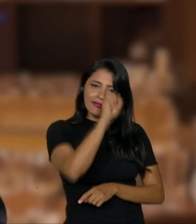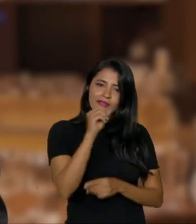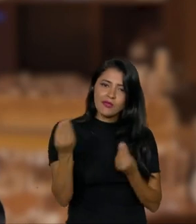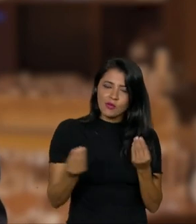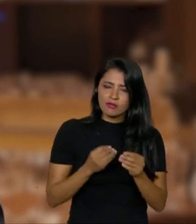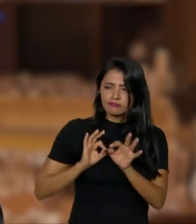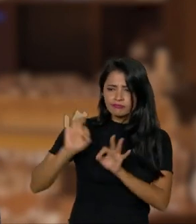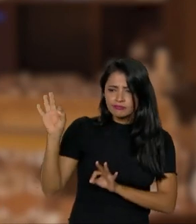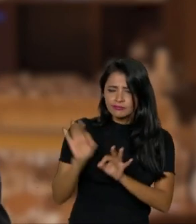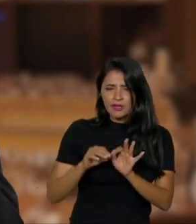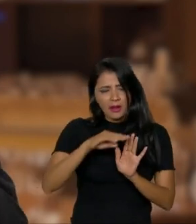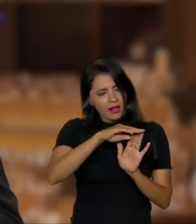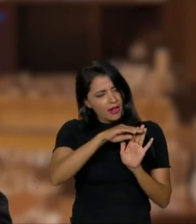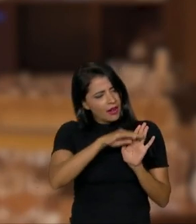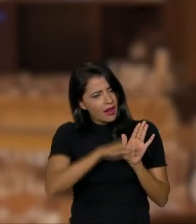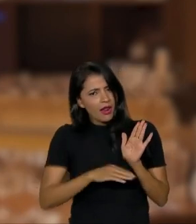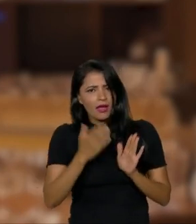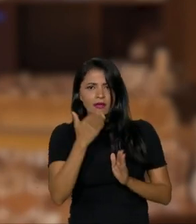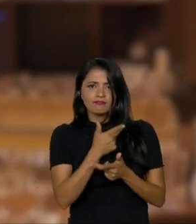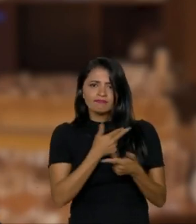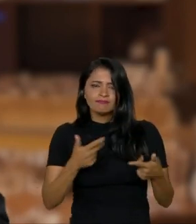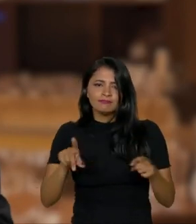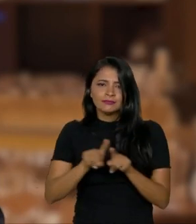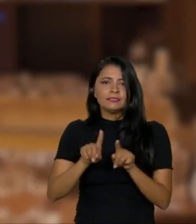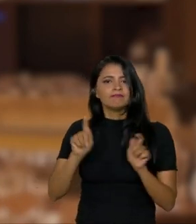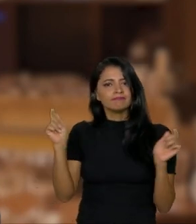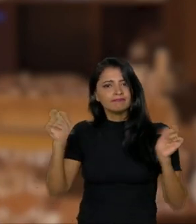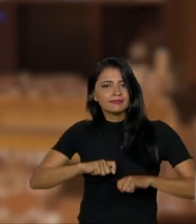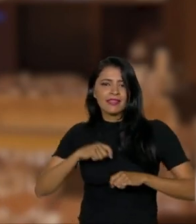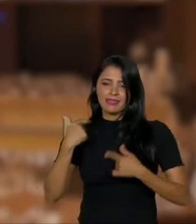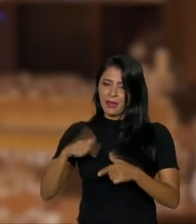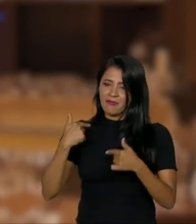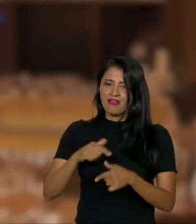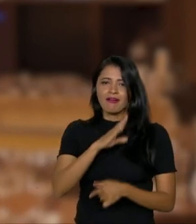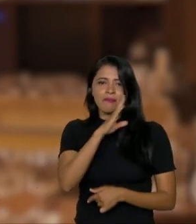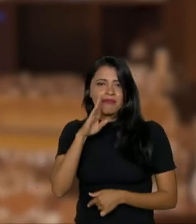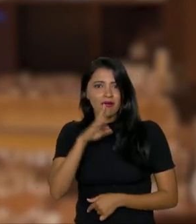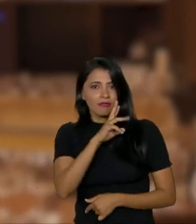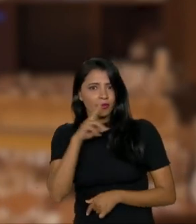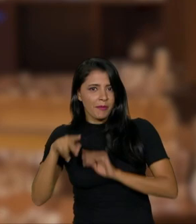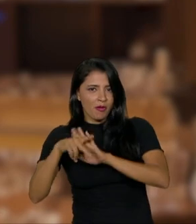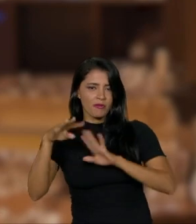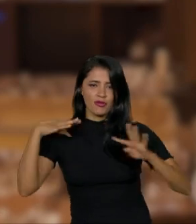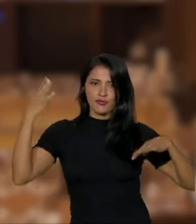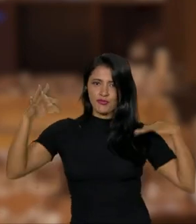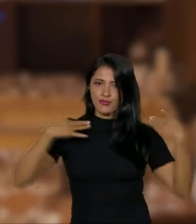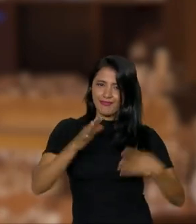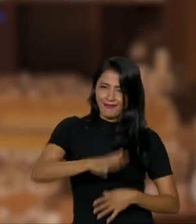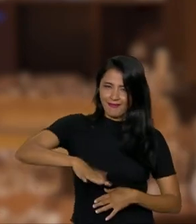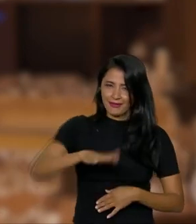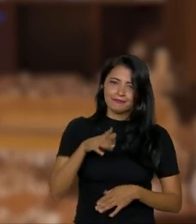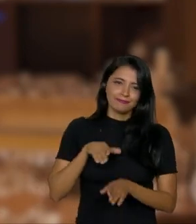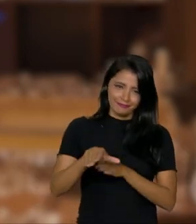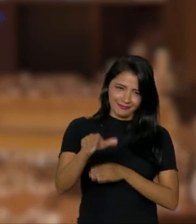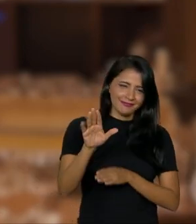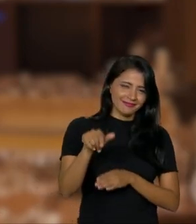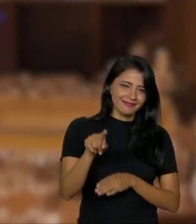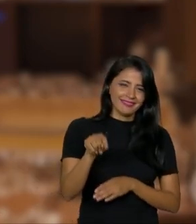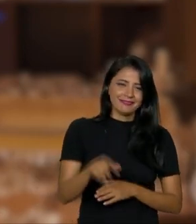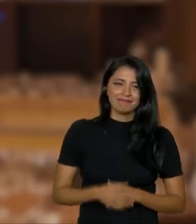a planejar cardápios e se qualificar para atuar em bares e restaurantes turísticos. Eu recomendo, viu?